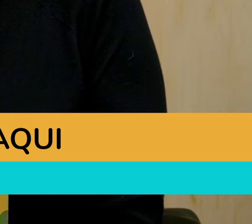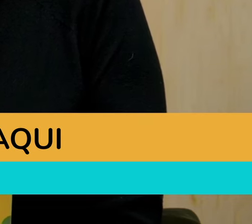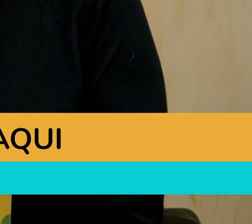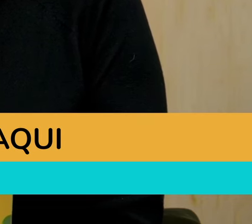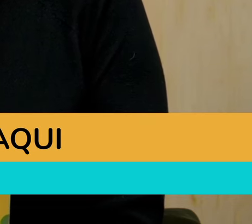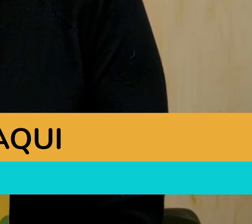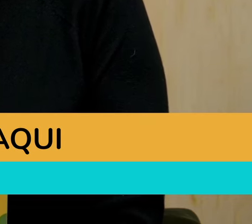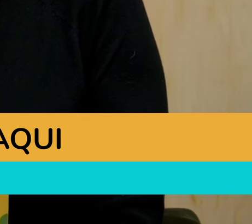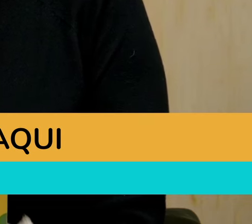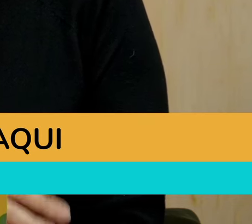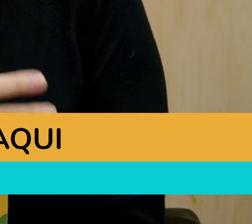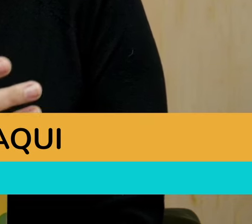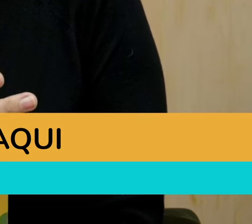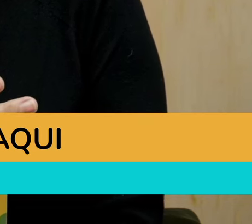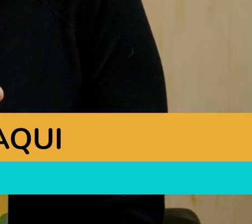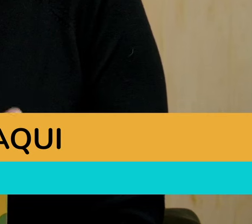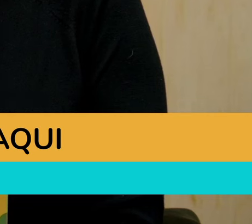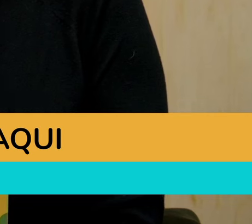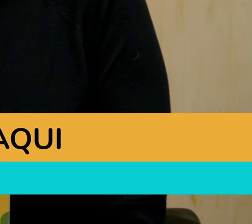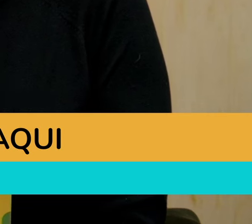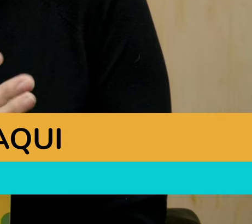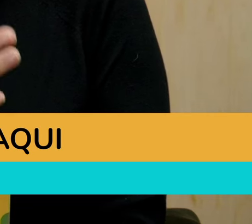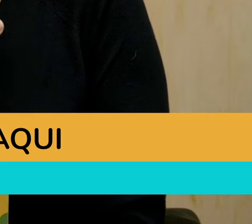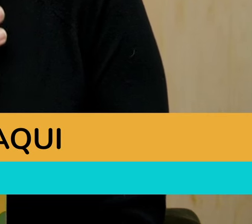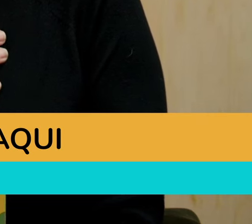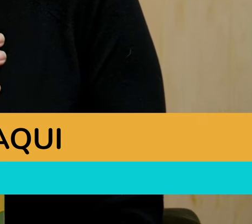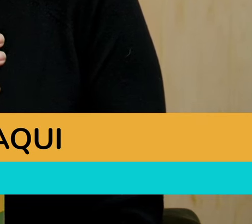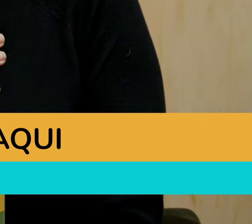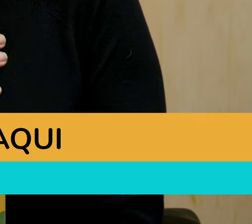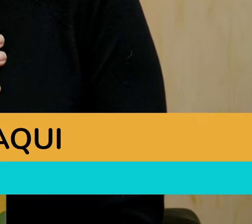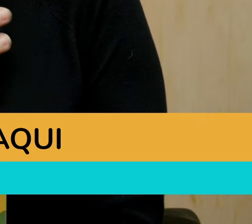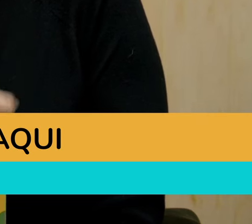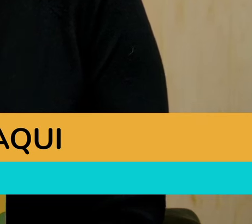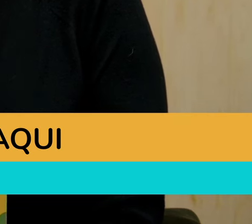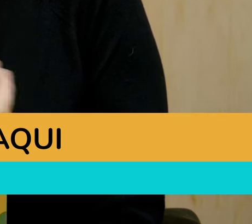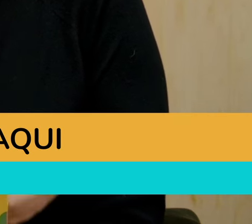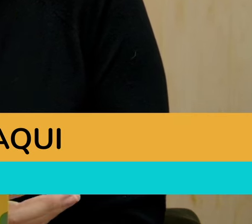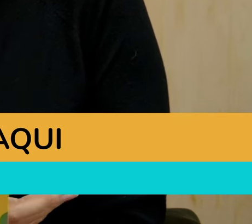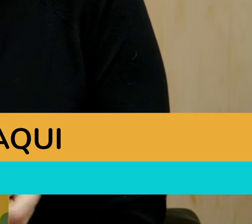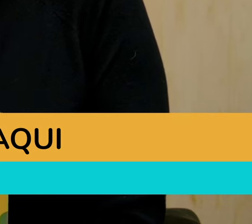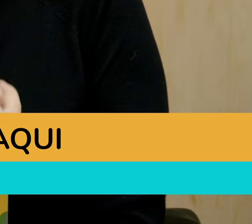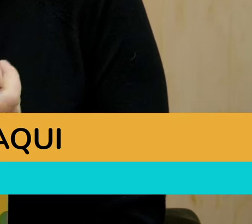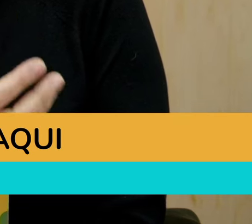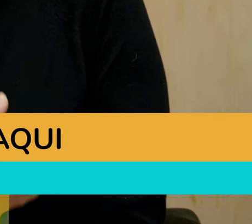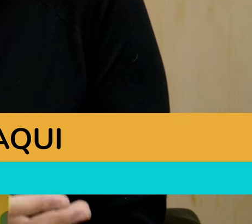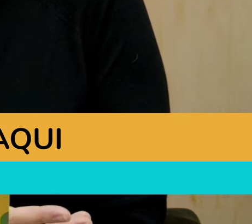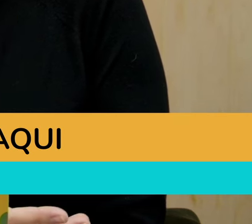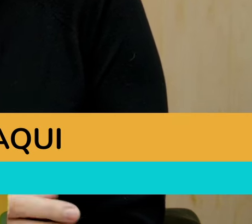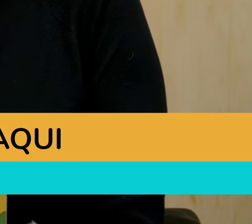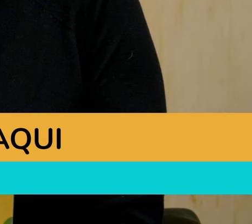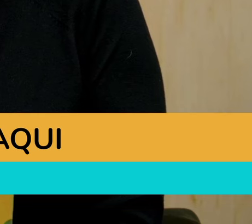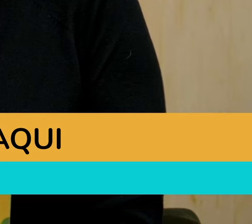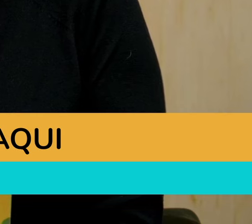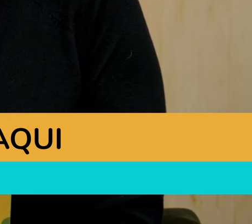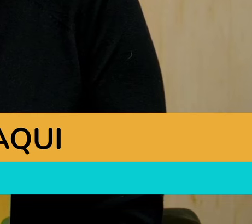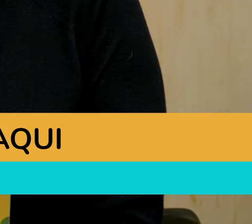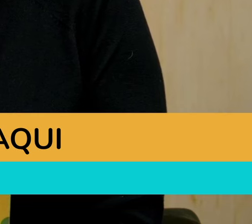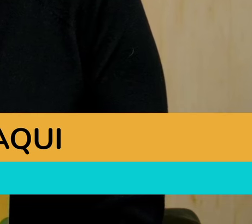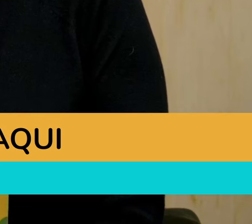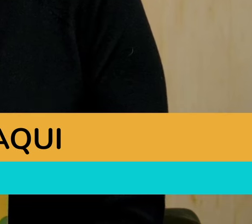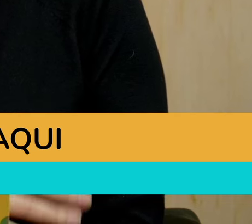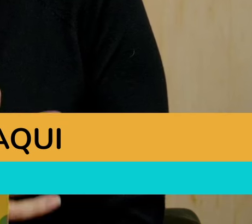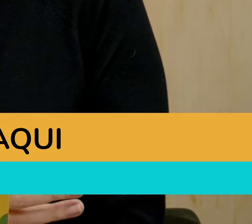enxergava Deus. Então, que a gente possa, como igreja, que a gente possa, como pais, também ter esse olhar amoroso para os nossos